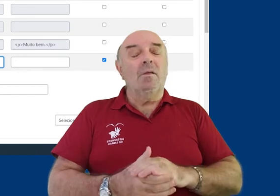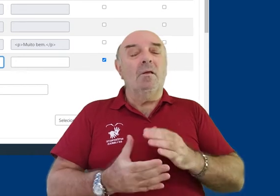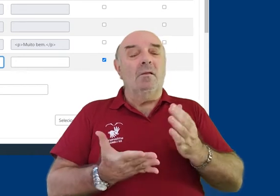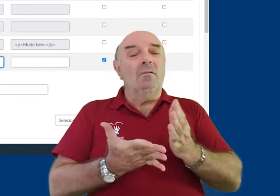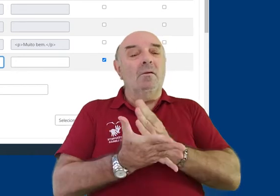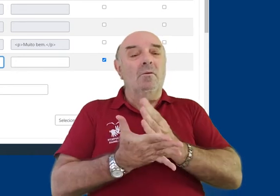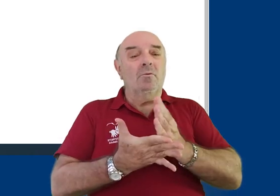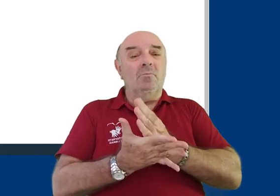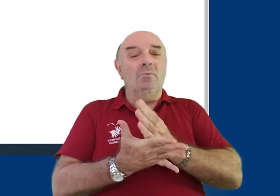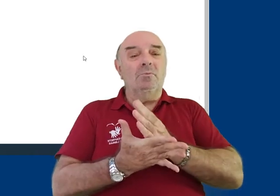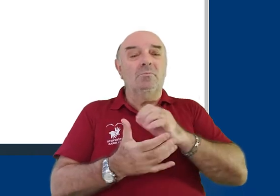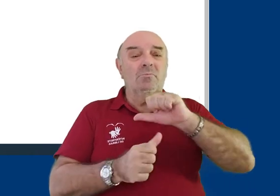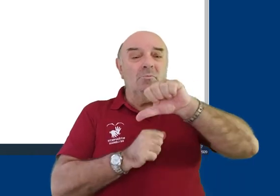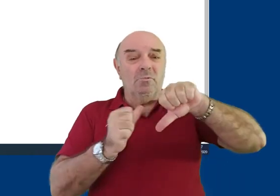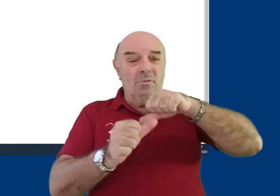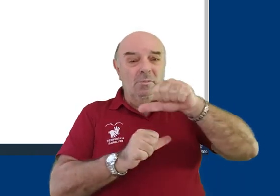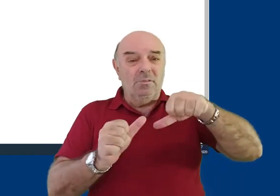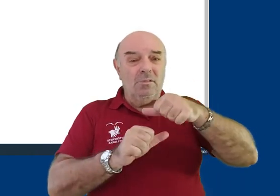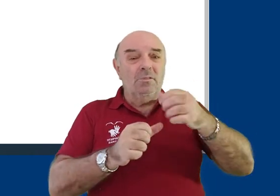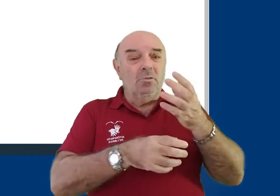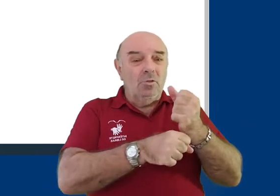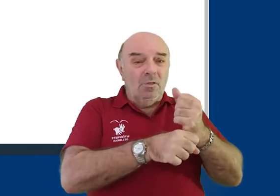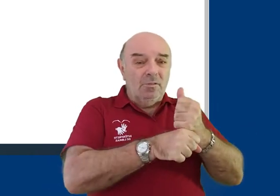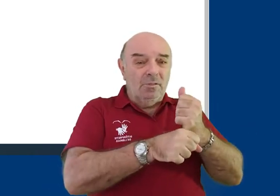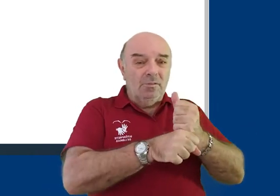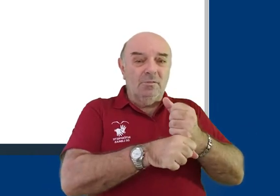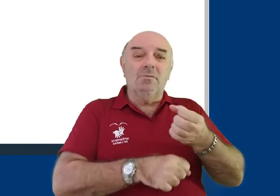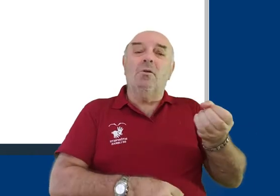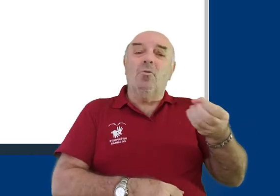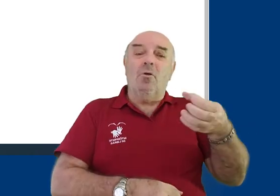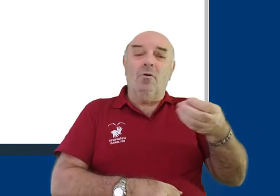Salvo as mudanças, as notas foram atualizadas.